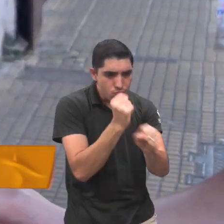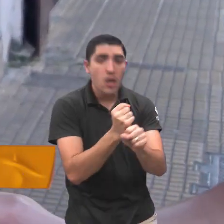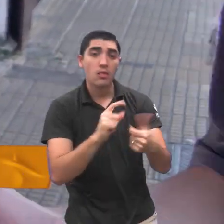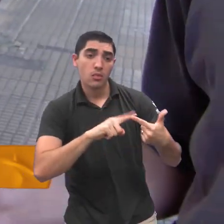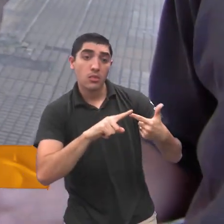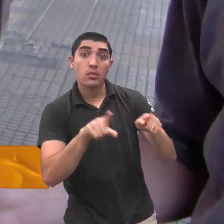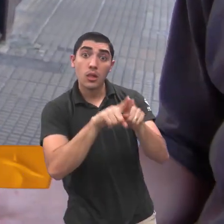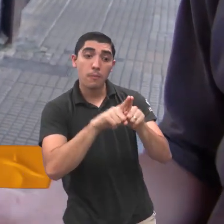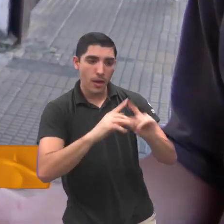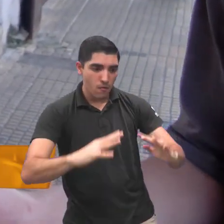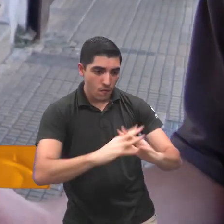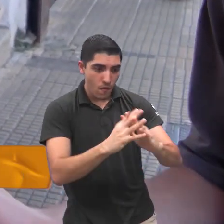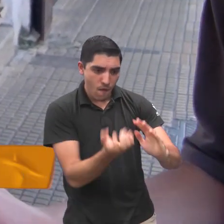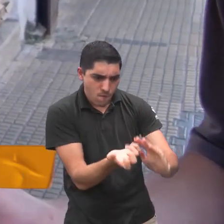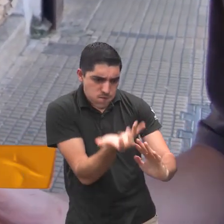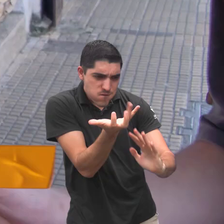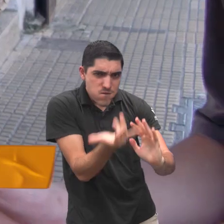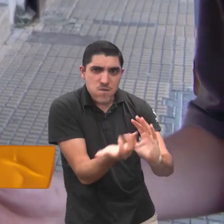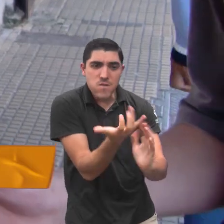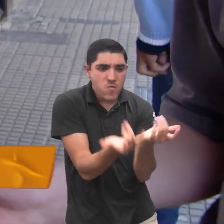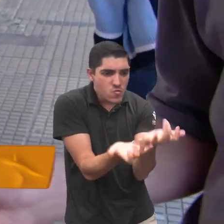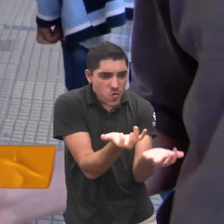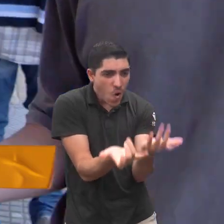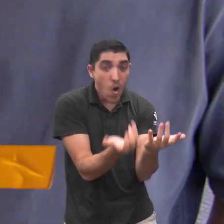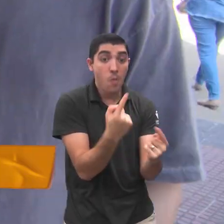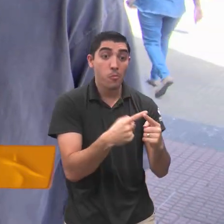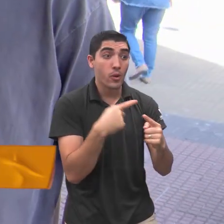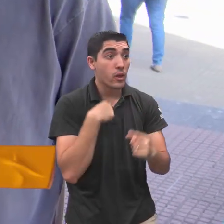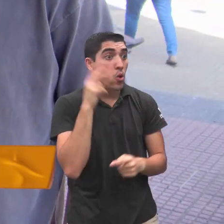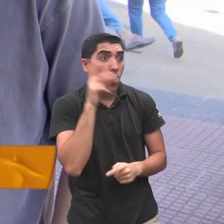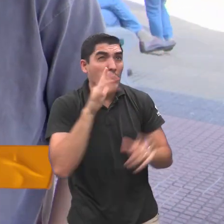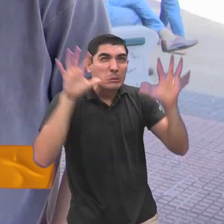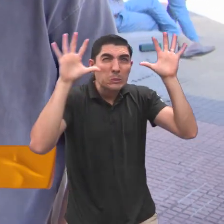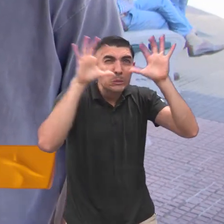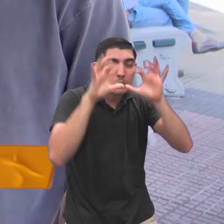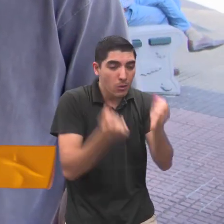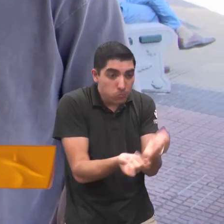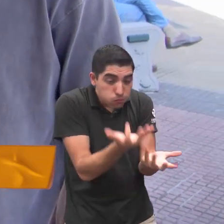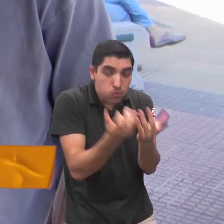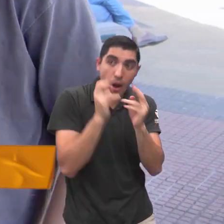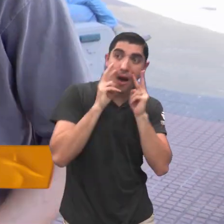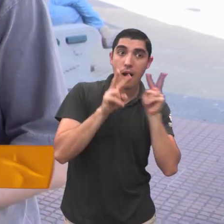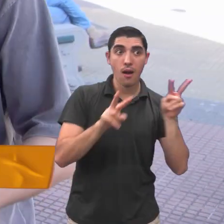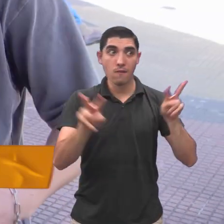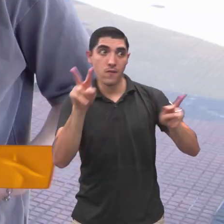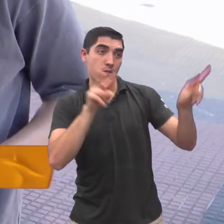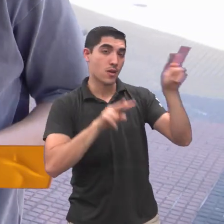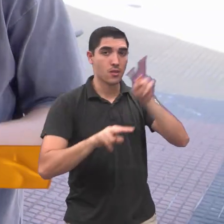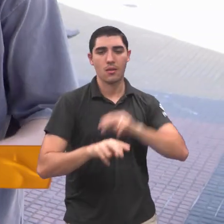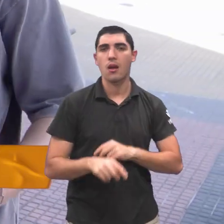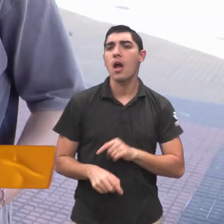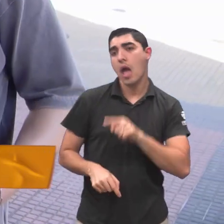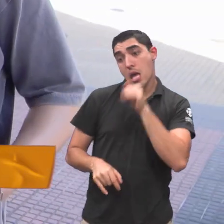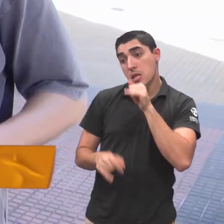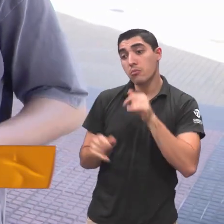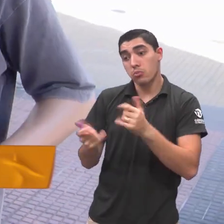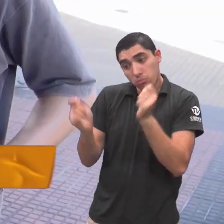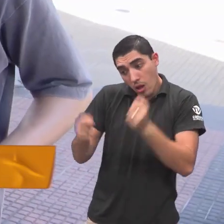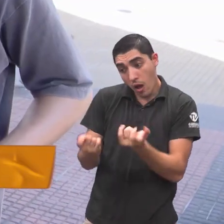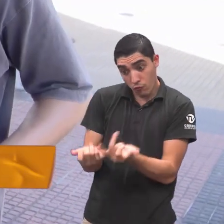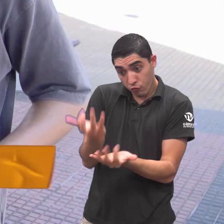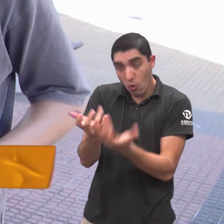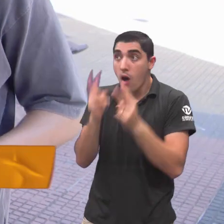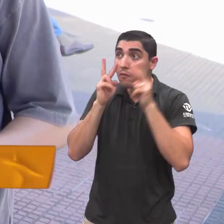botar um fogo, né? Que aí você conseguiria enxergar no escuro, né? Enxergar no escuro, dá para fazer a